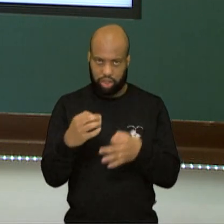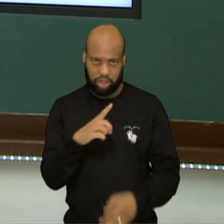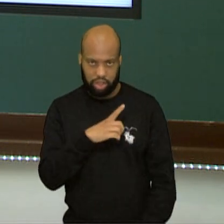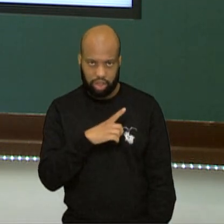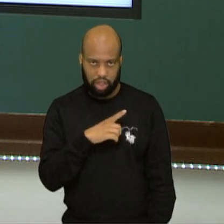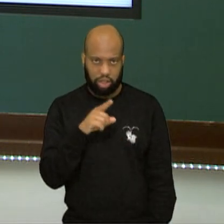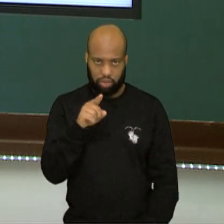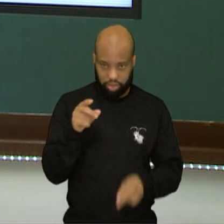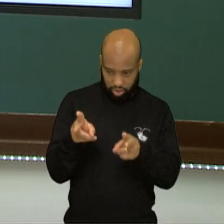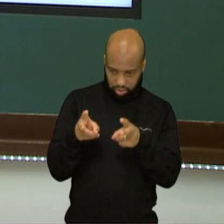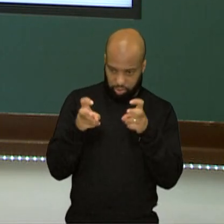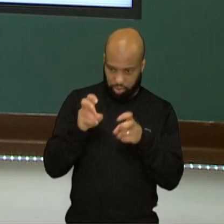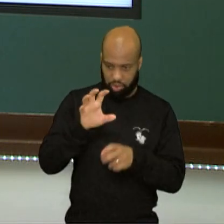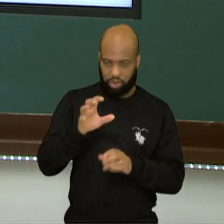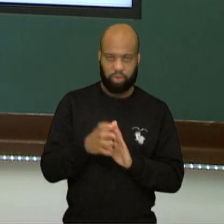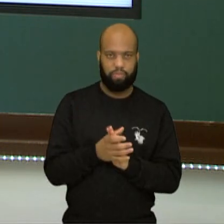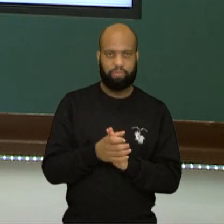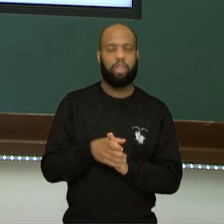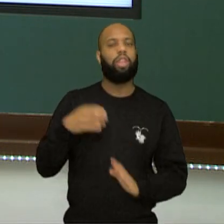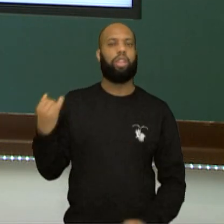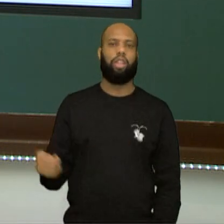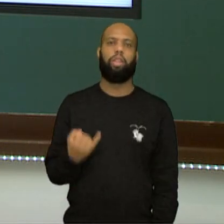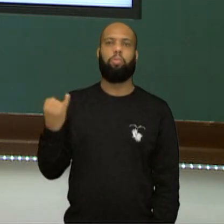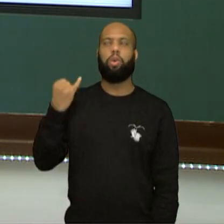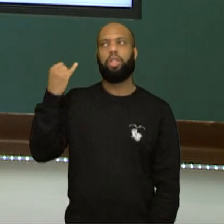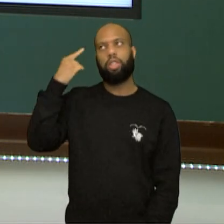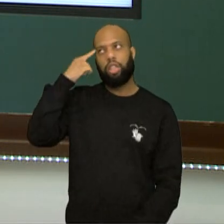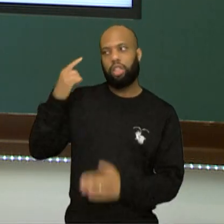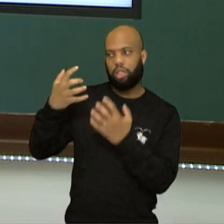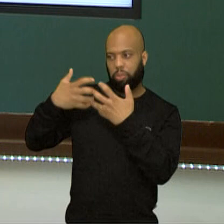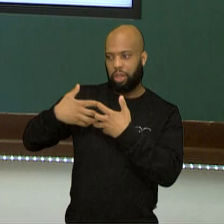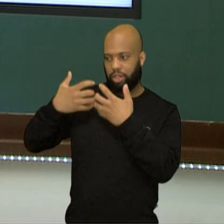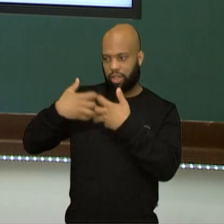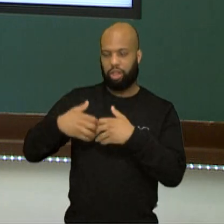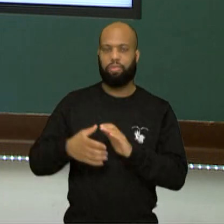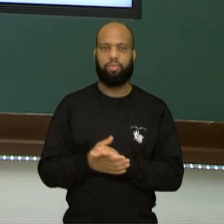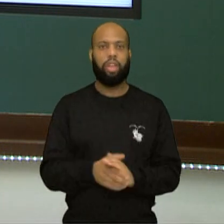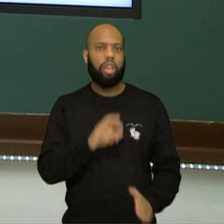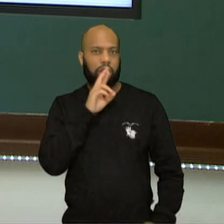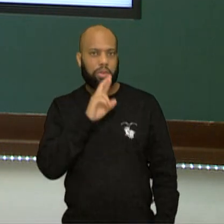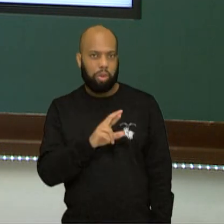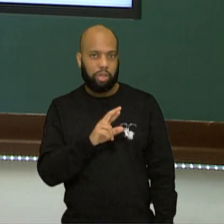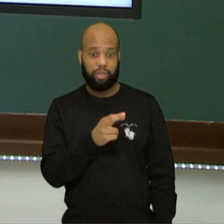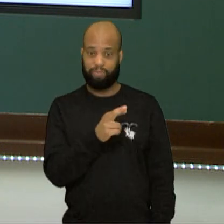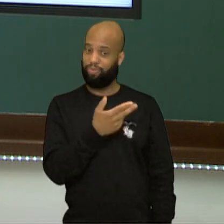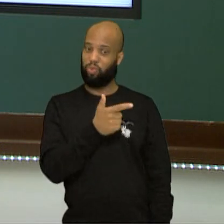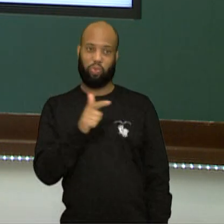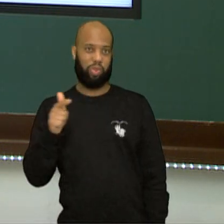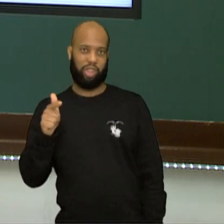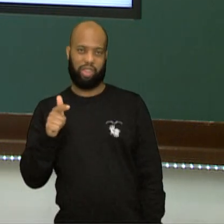Percebeu? Para você pensar. Eu não tenho a resposta para isso. Eu tenho a minha resposta,